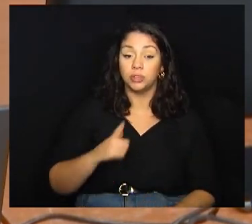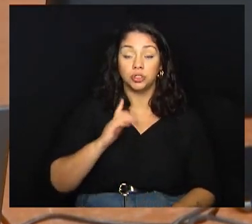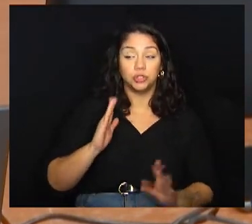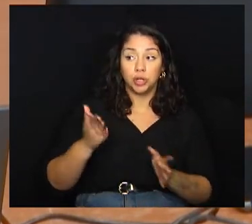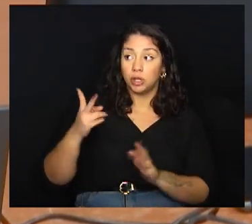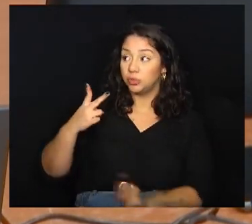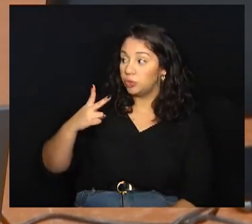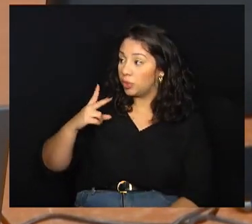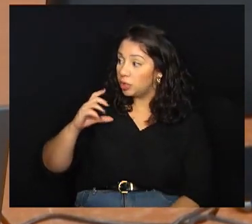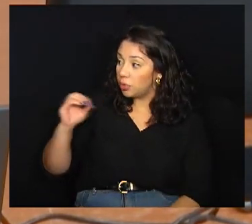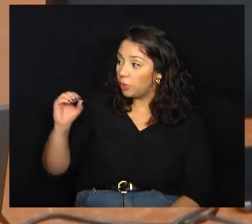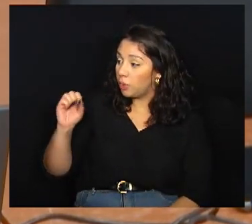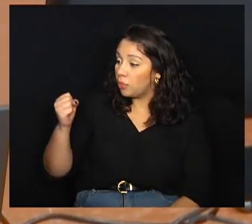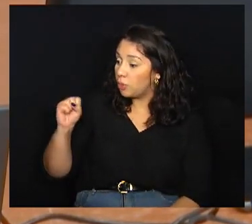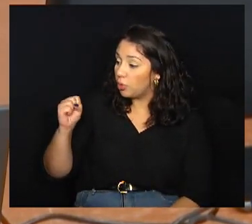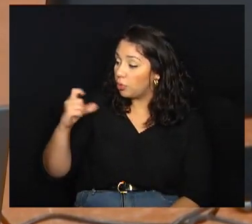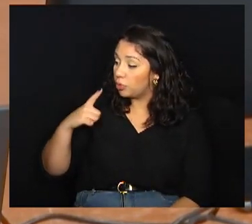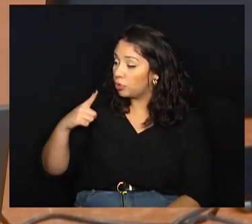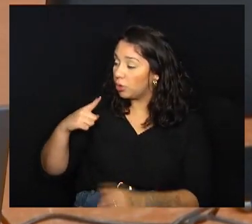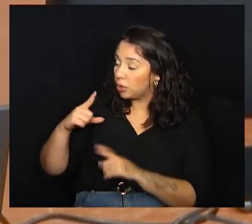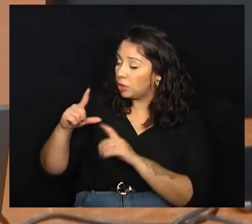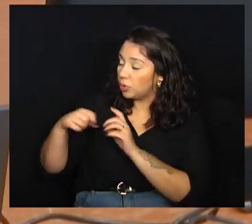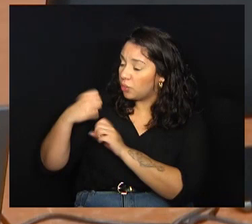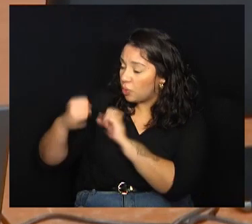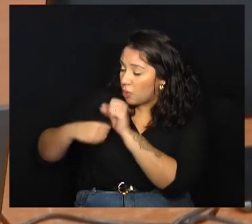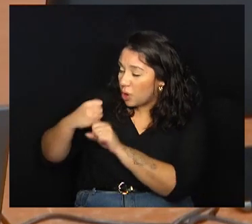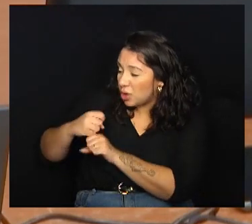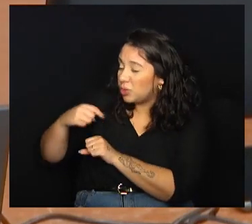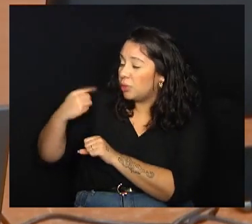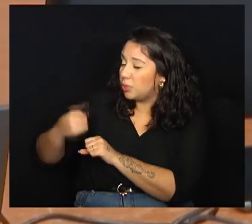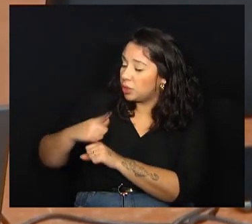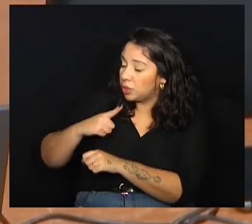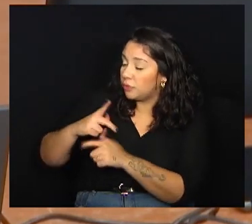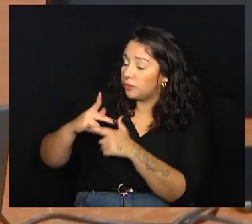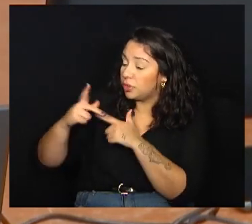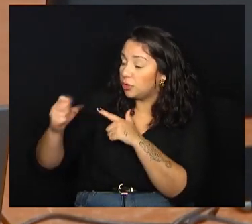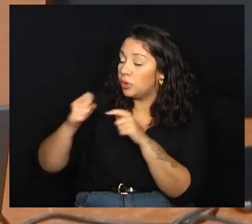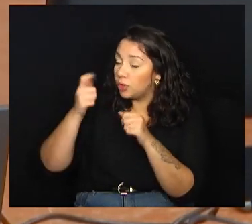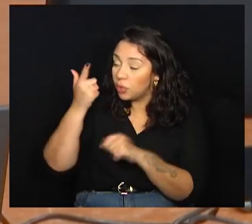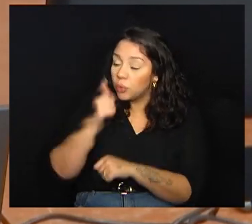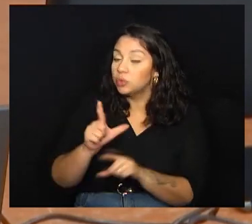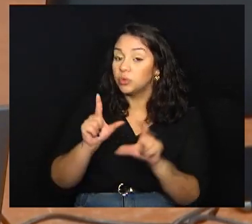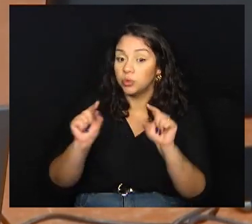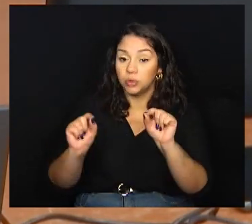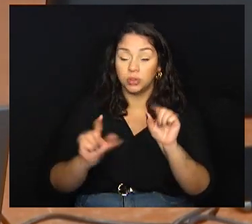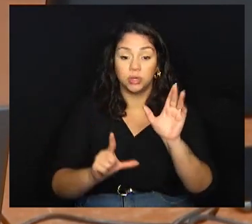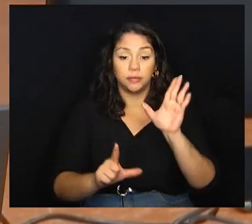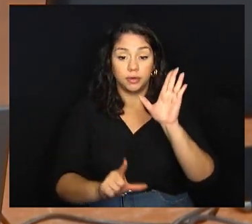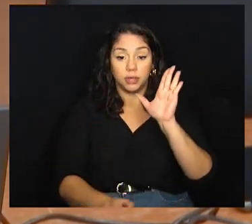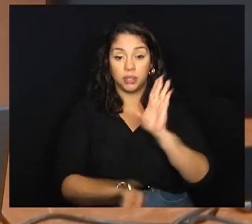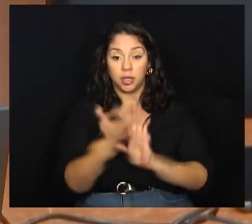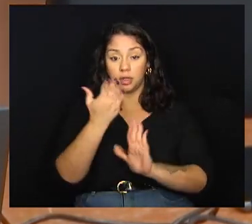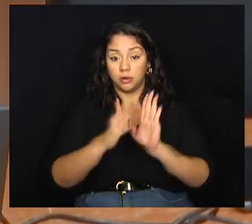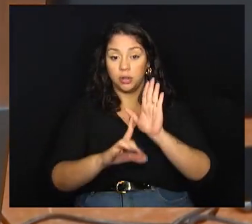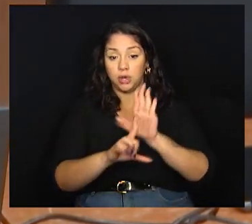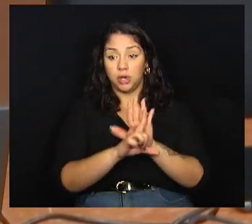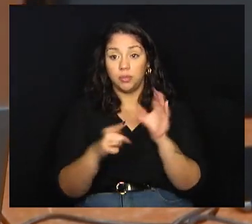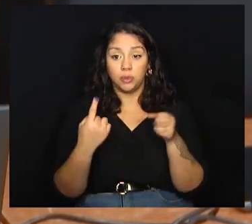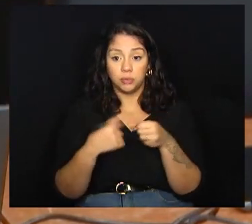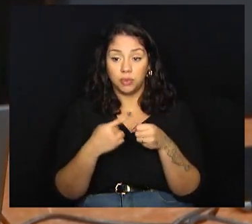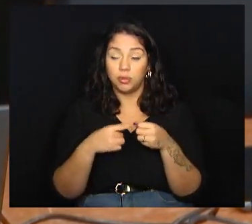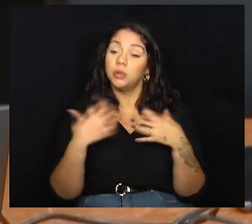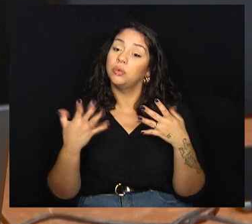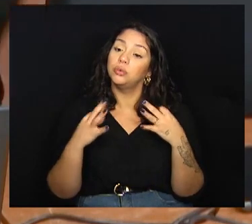e no ano seguinte a gente conseguiu uma grande vitória, que foi estabelecida uma lei municipal. Então, todo